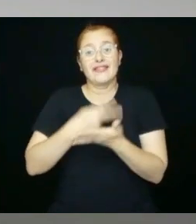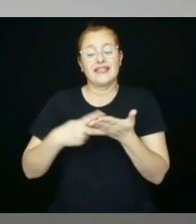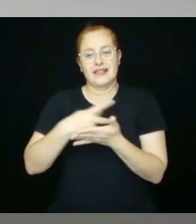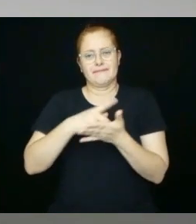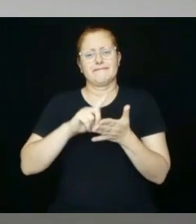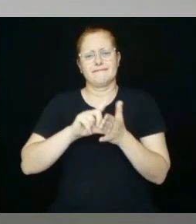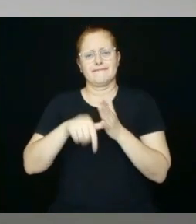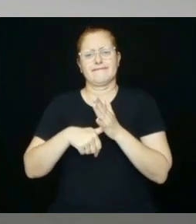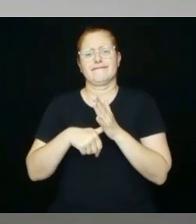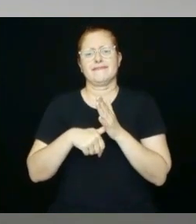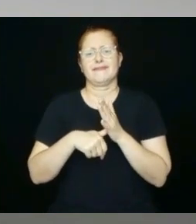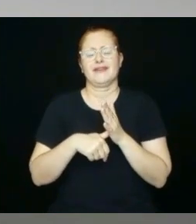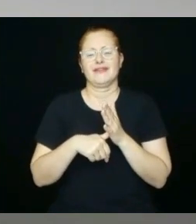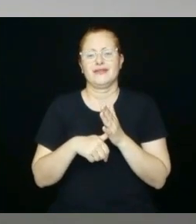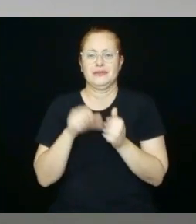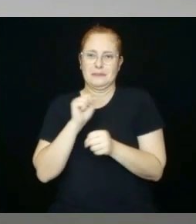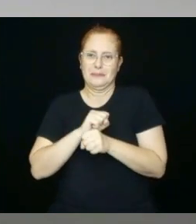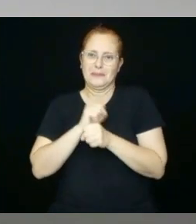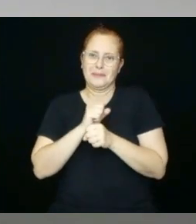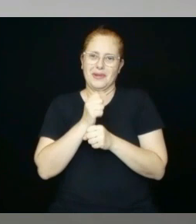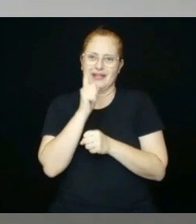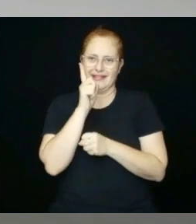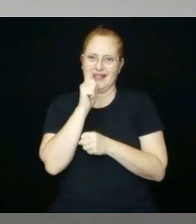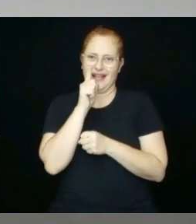Mais pra frente, vou tomar mais uma agora.